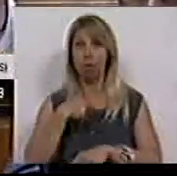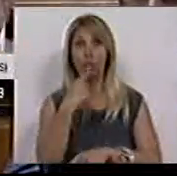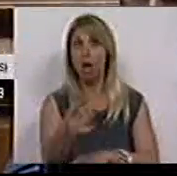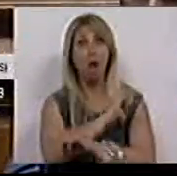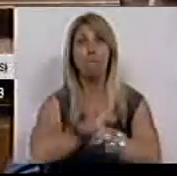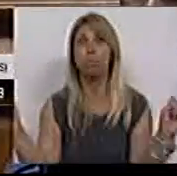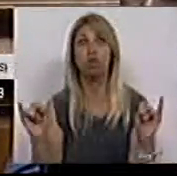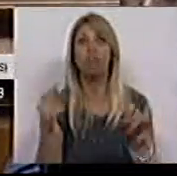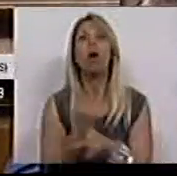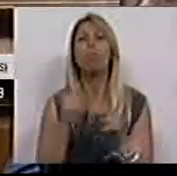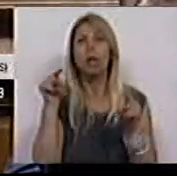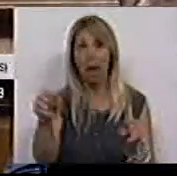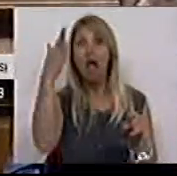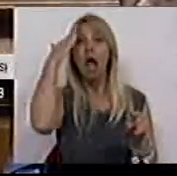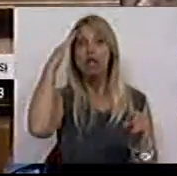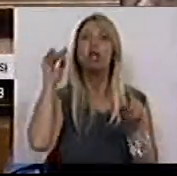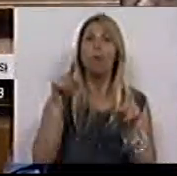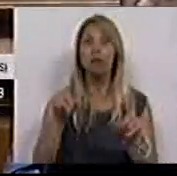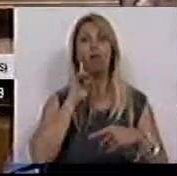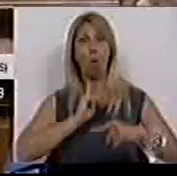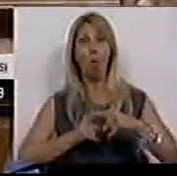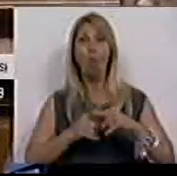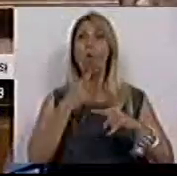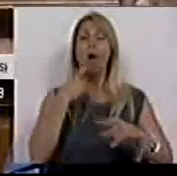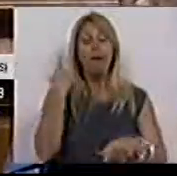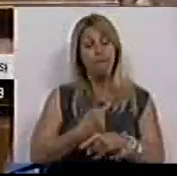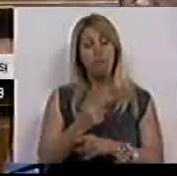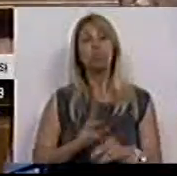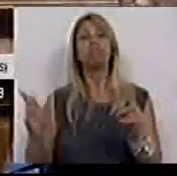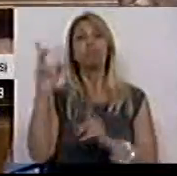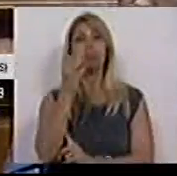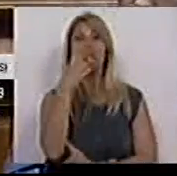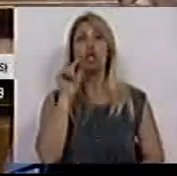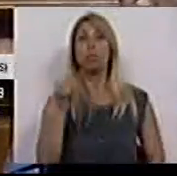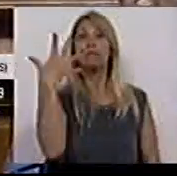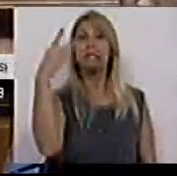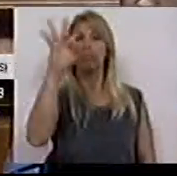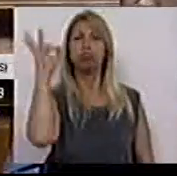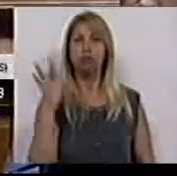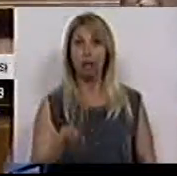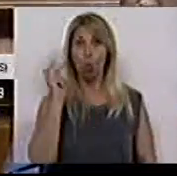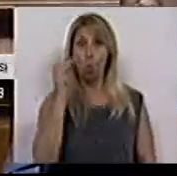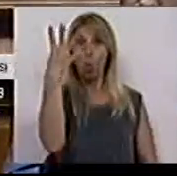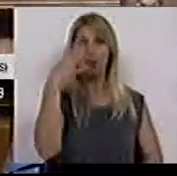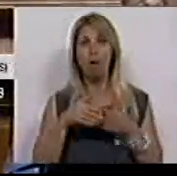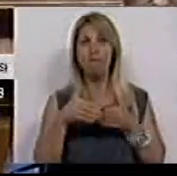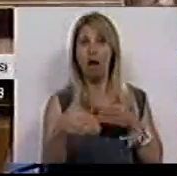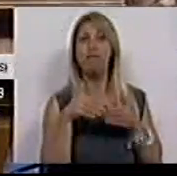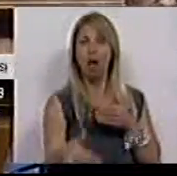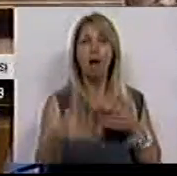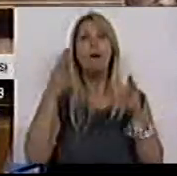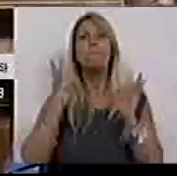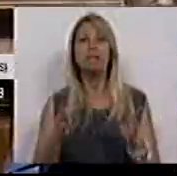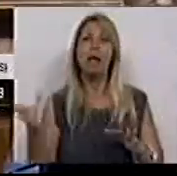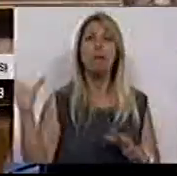muito otimista, mesmo com crescimento de 3,5%, nos próximos 4 anos vai ser preciso mais